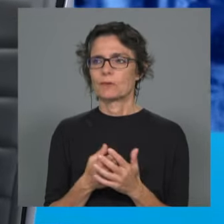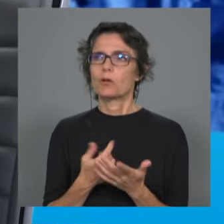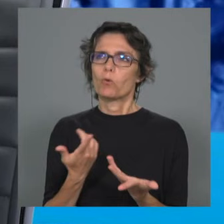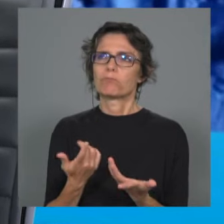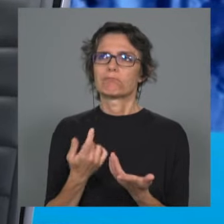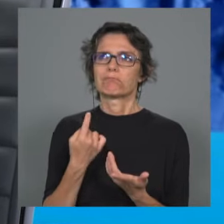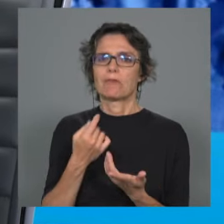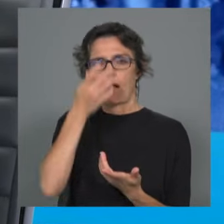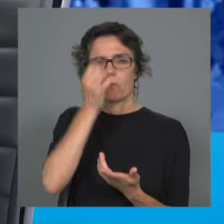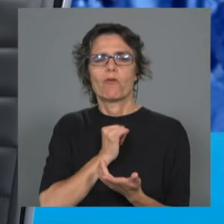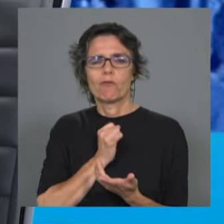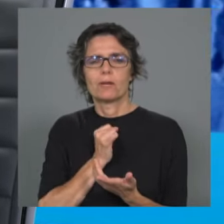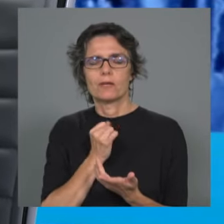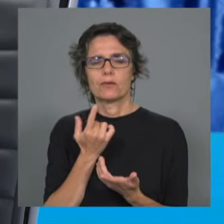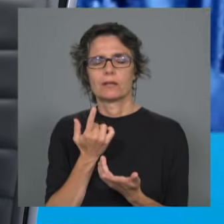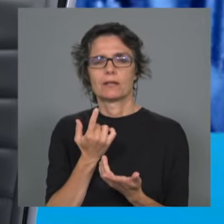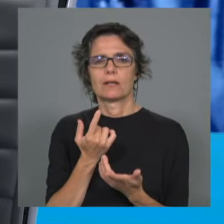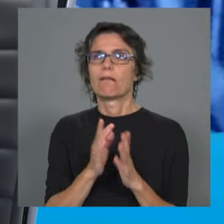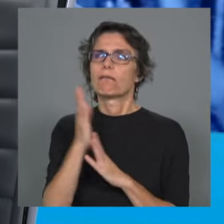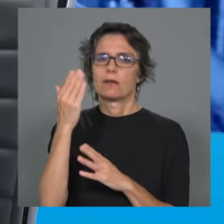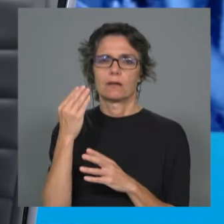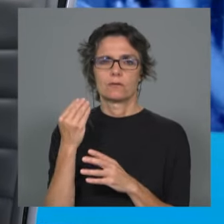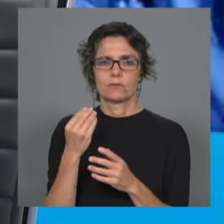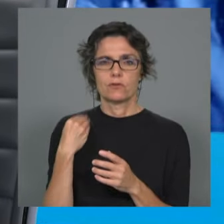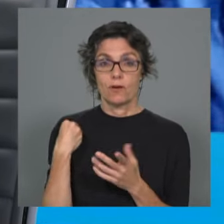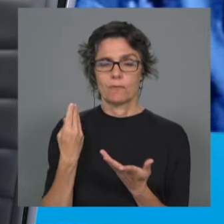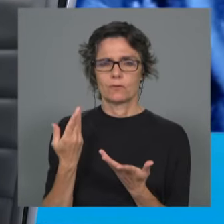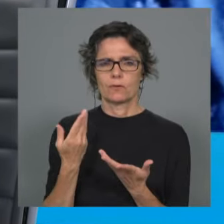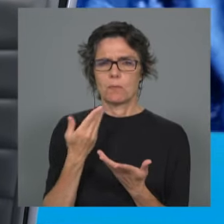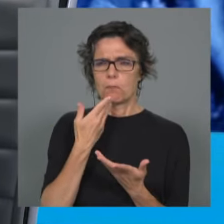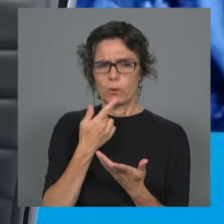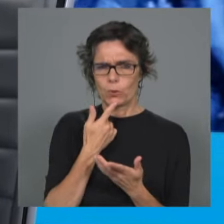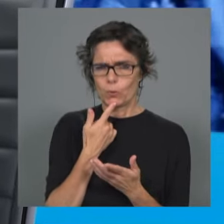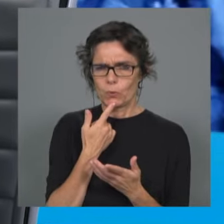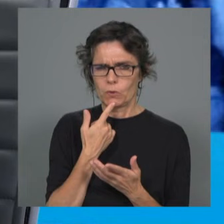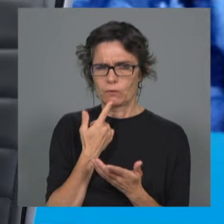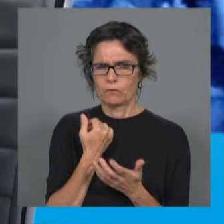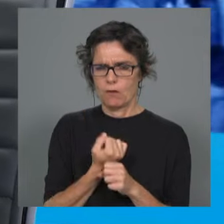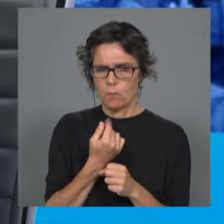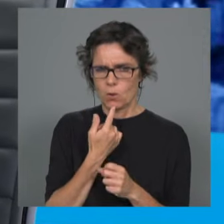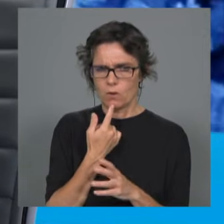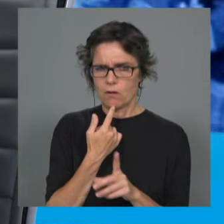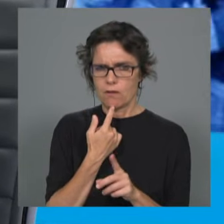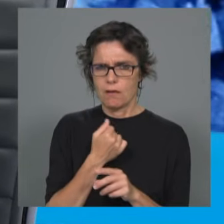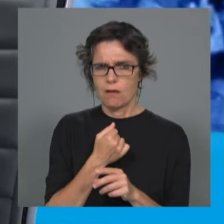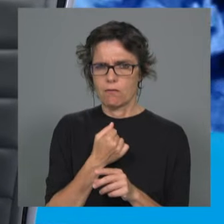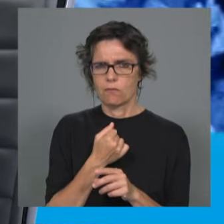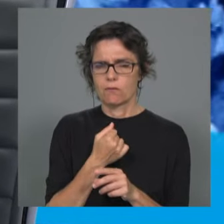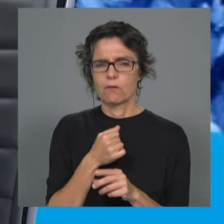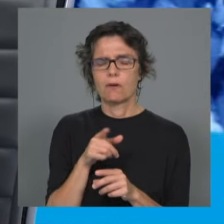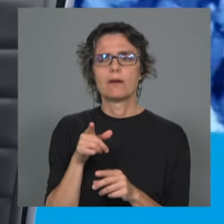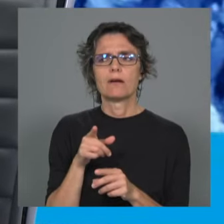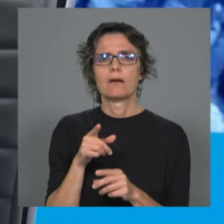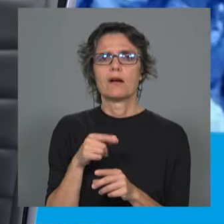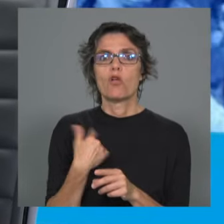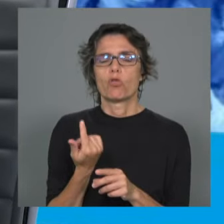não nos pede grandes coisas. Muitas vezes temos a tentação de desejar